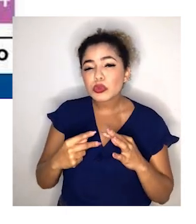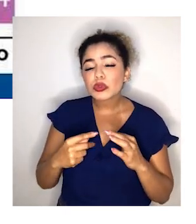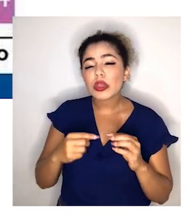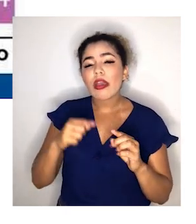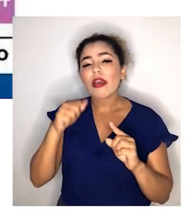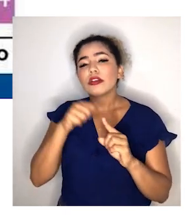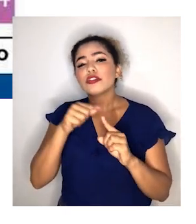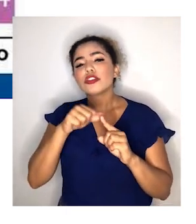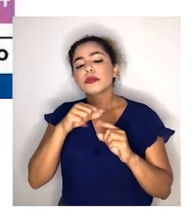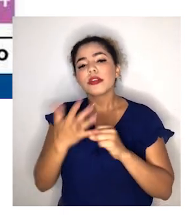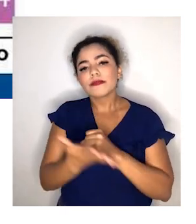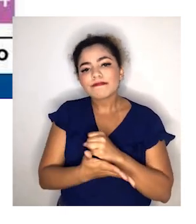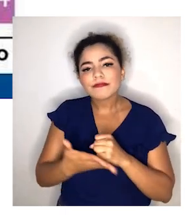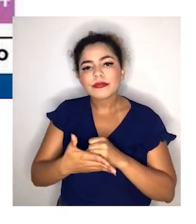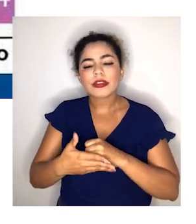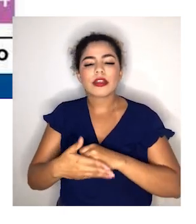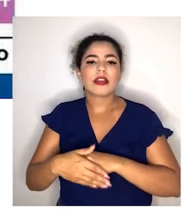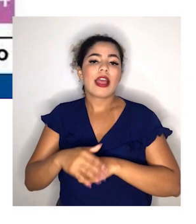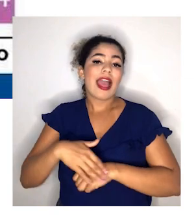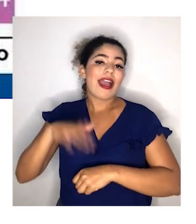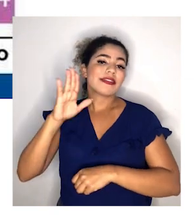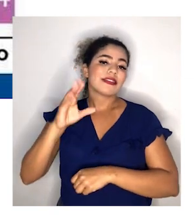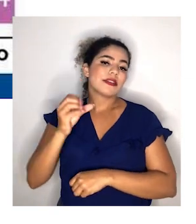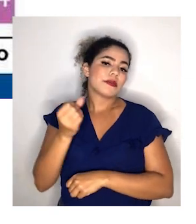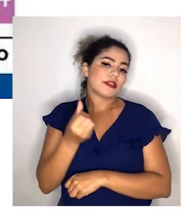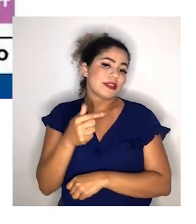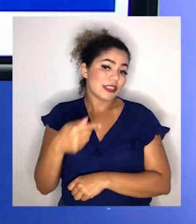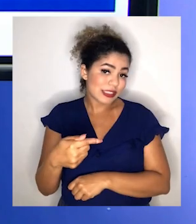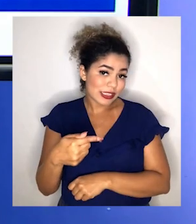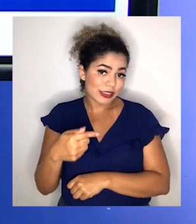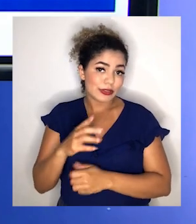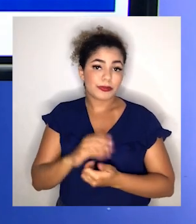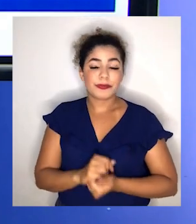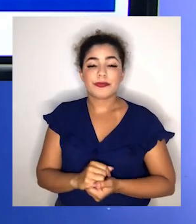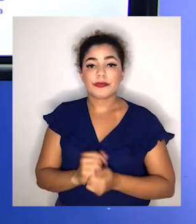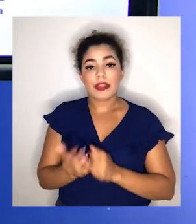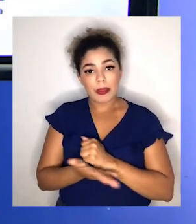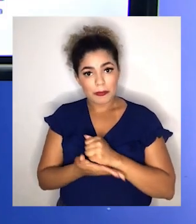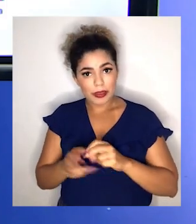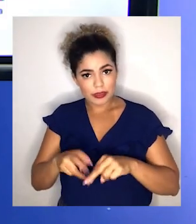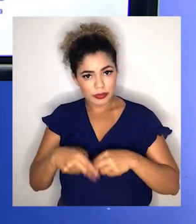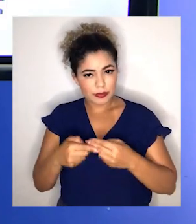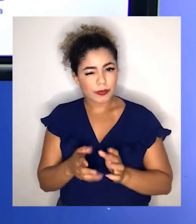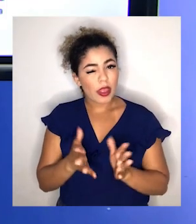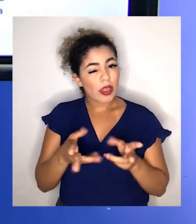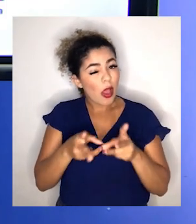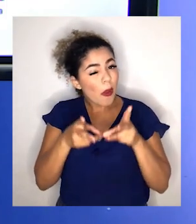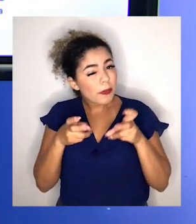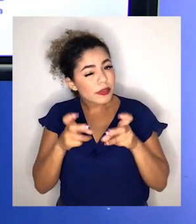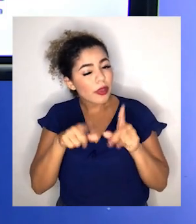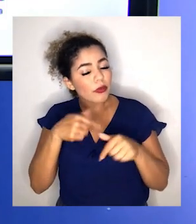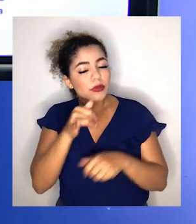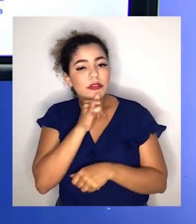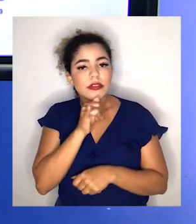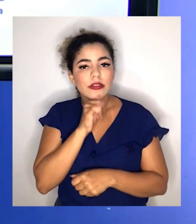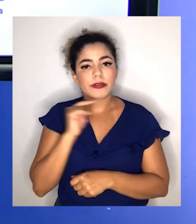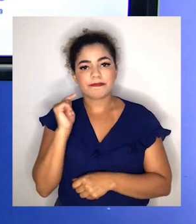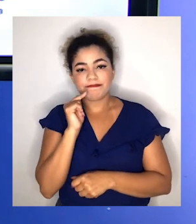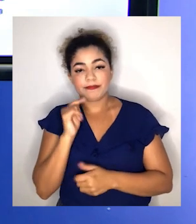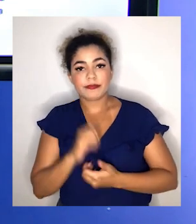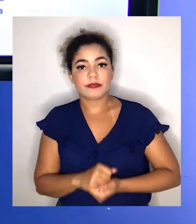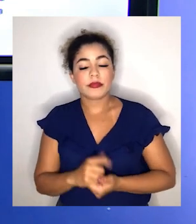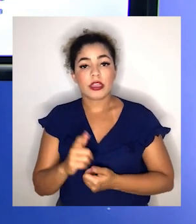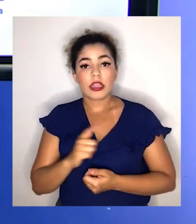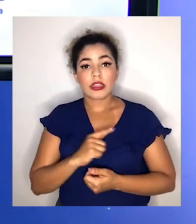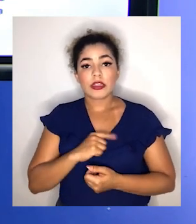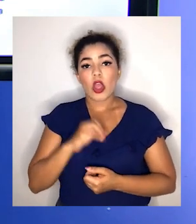substâncias básicas, porque na escala do pH é acima de 7. Vamos observar outros exemplos. Olha aqui,